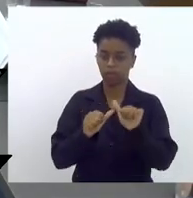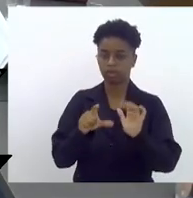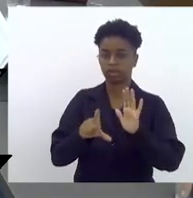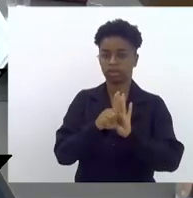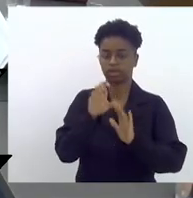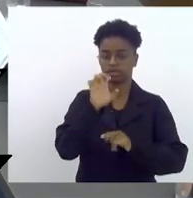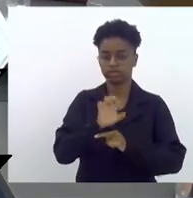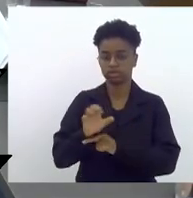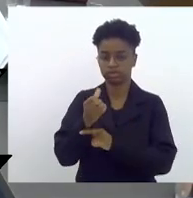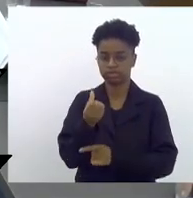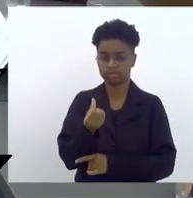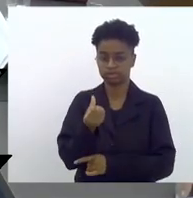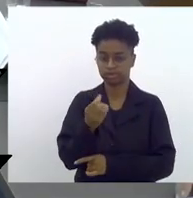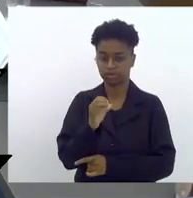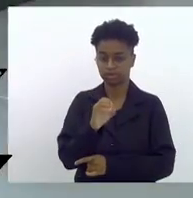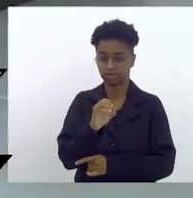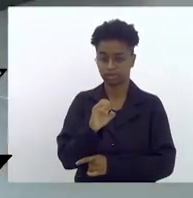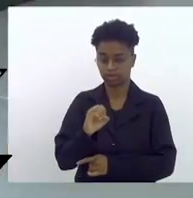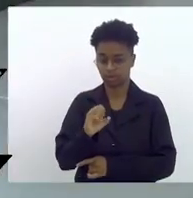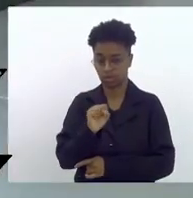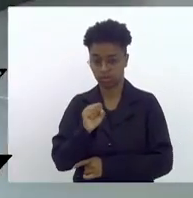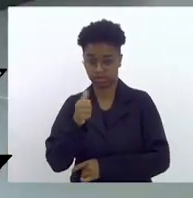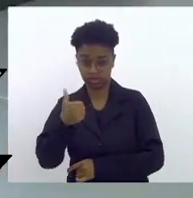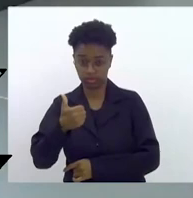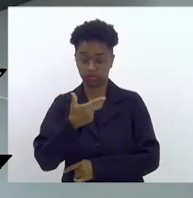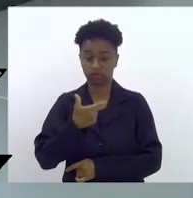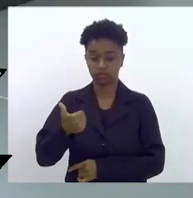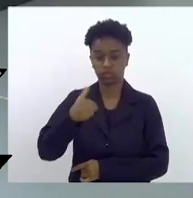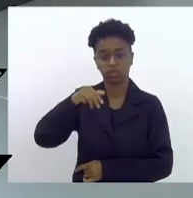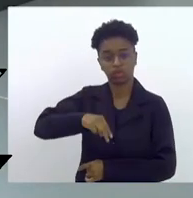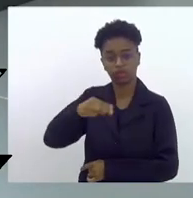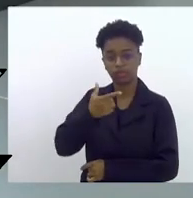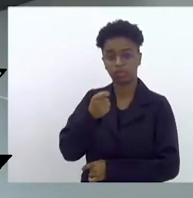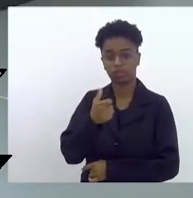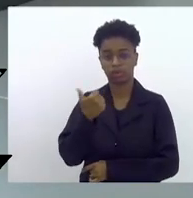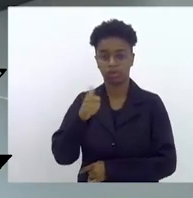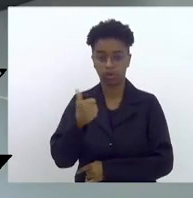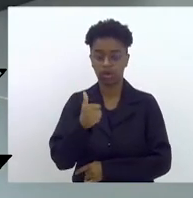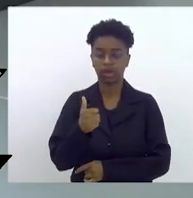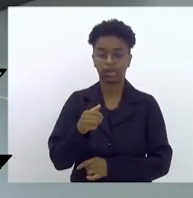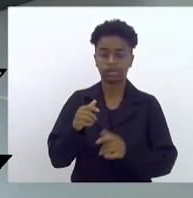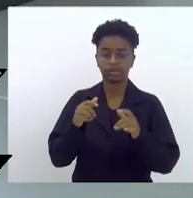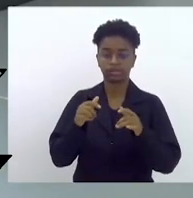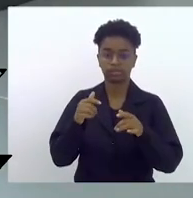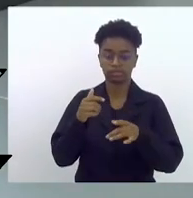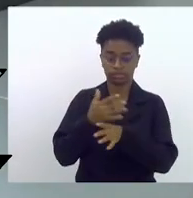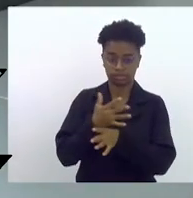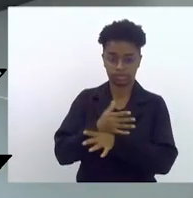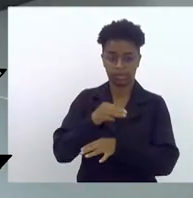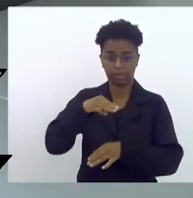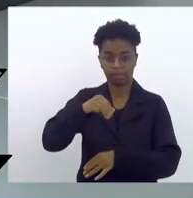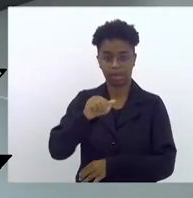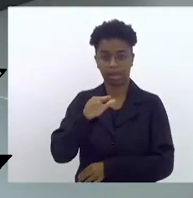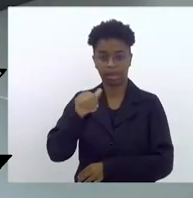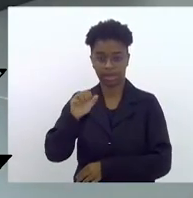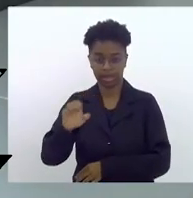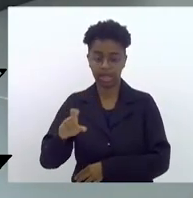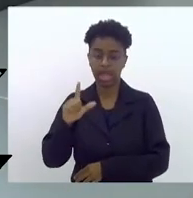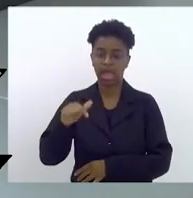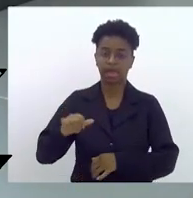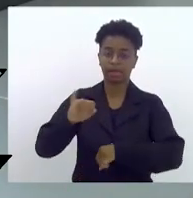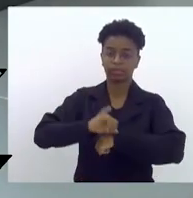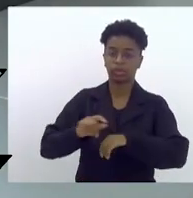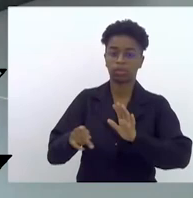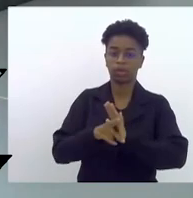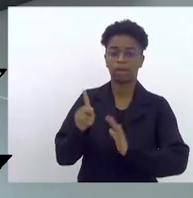6.081 de 21 de novembro de 2011 que declara o município de Macaé como capital do petróleo no estado do Rio